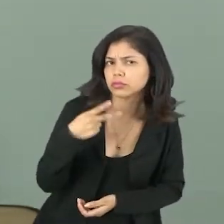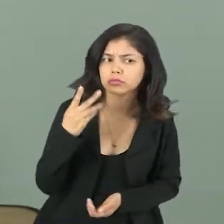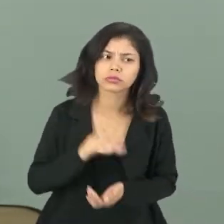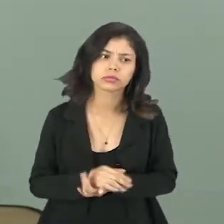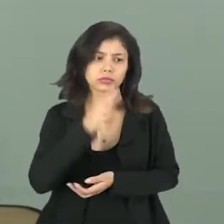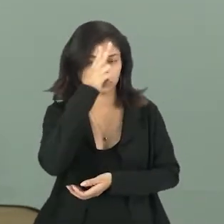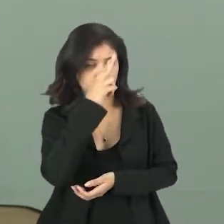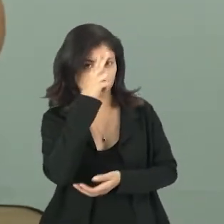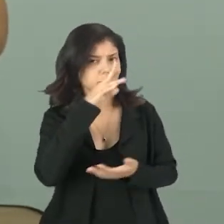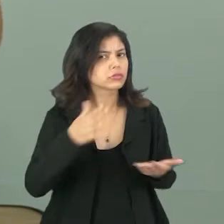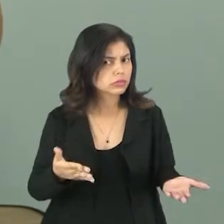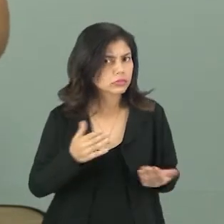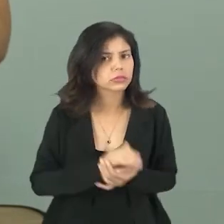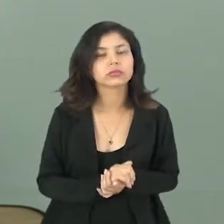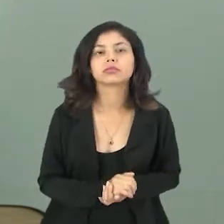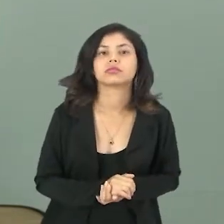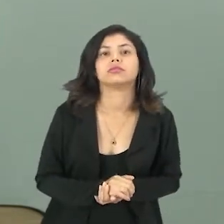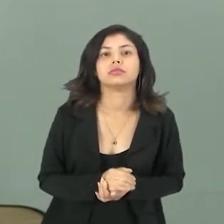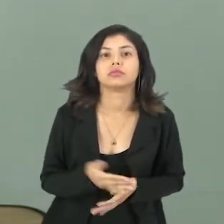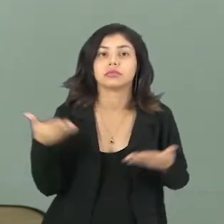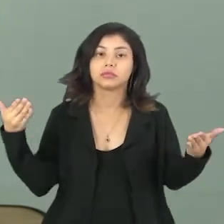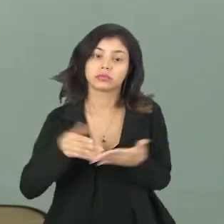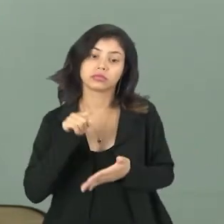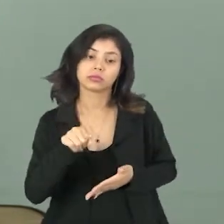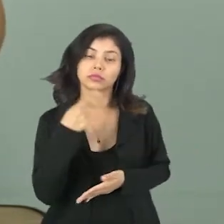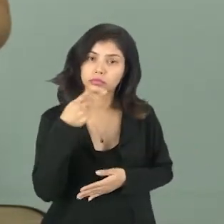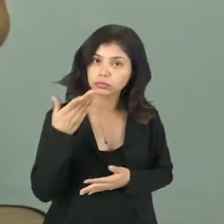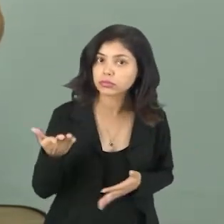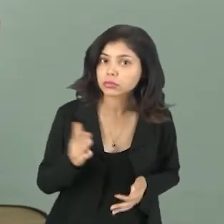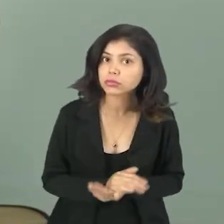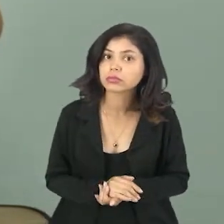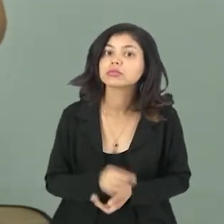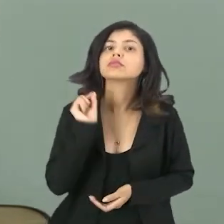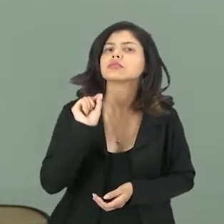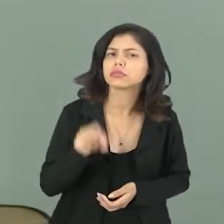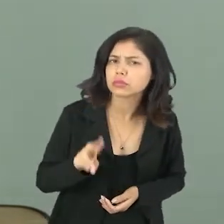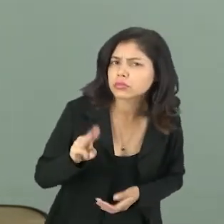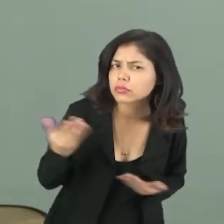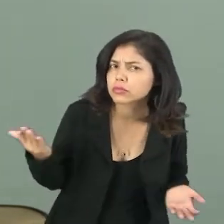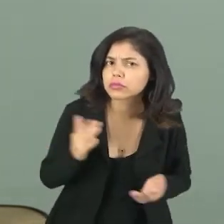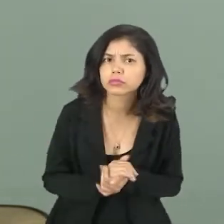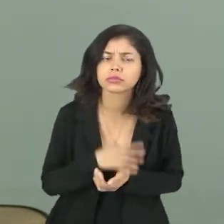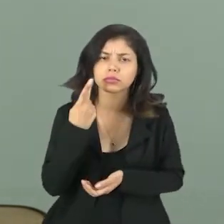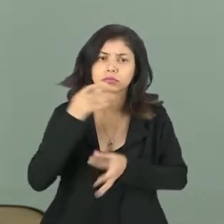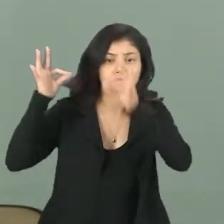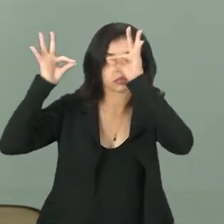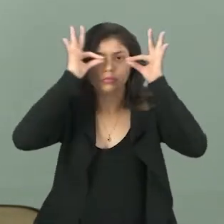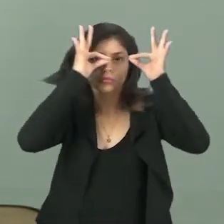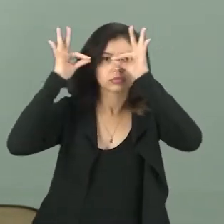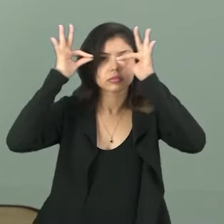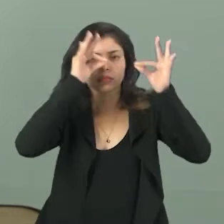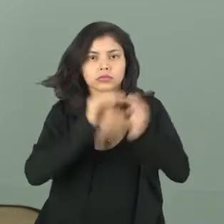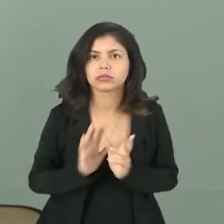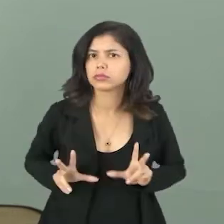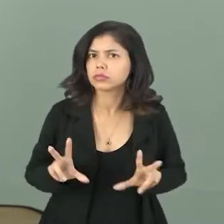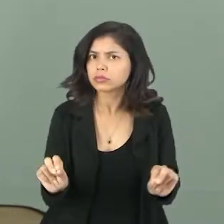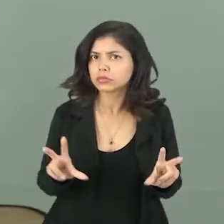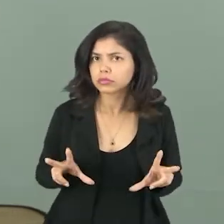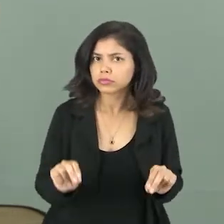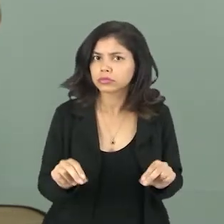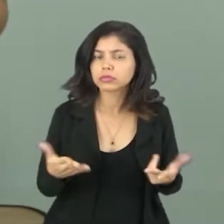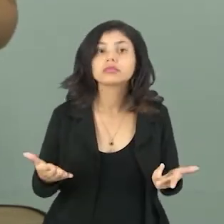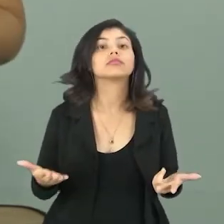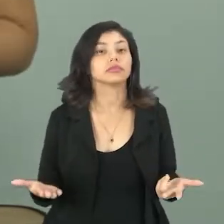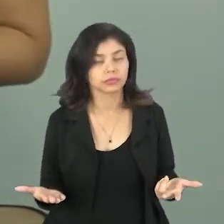vocês lembram quem é que tá falando esse nesse momento aqui do texto essa fala é de quem essa fala é da Coruja ou essa falei da Águia